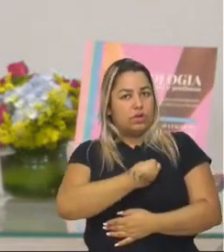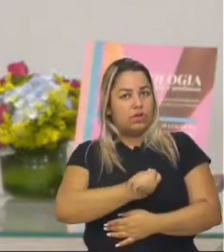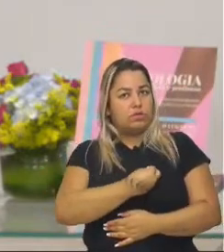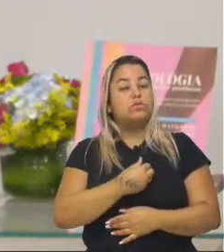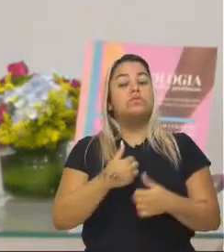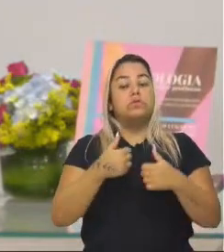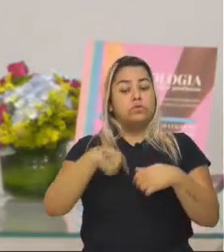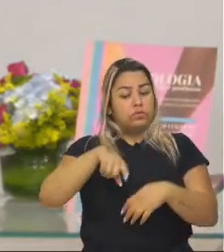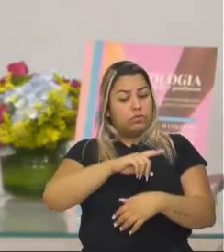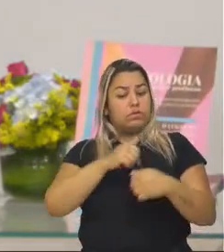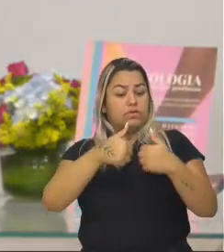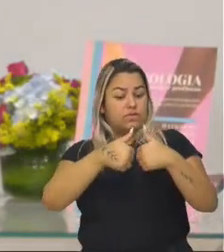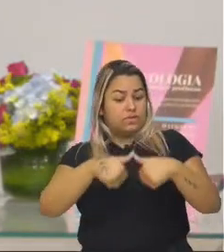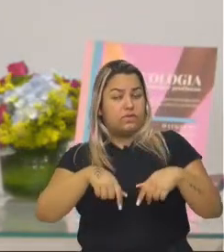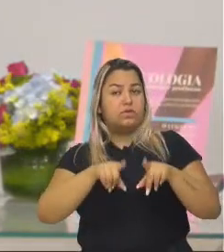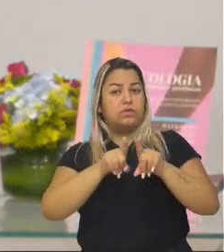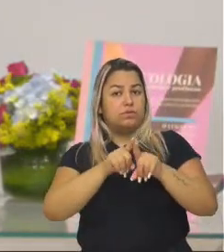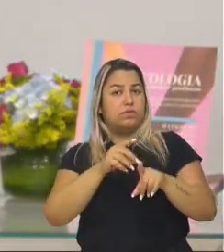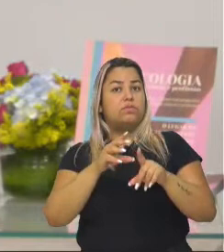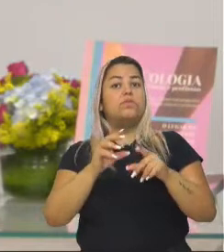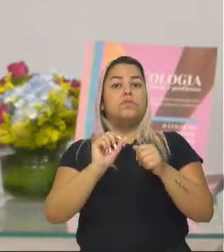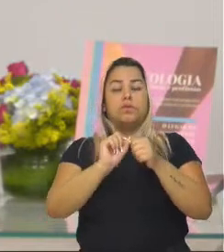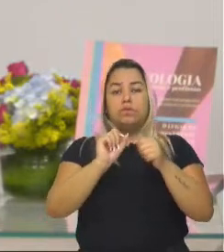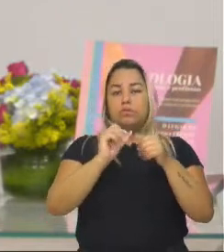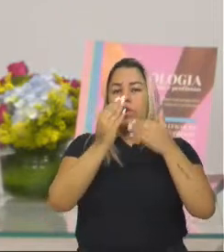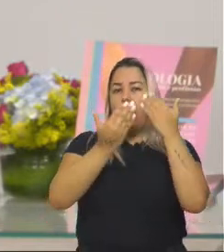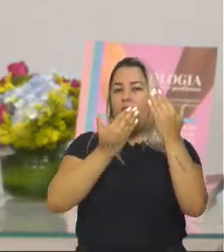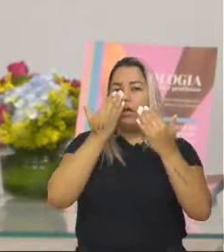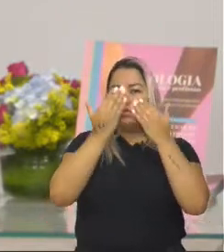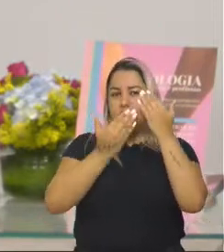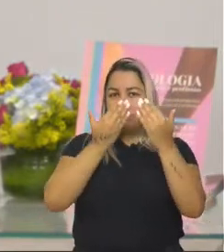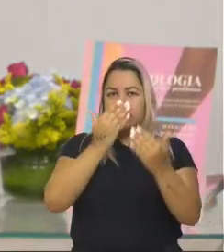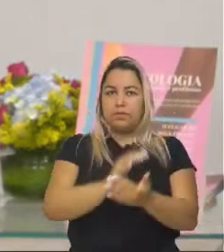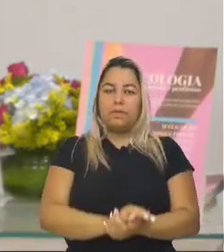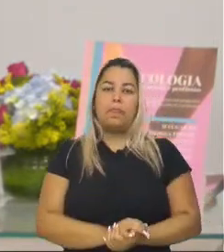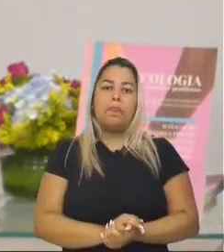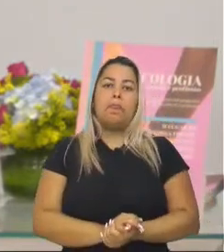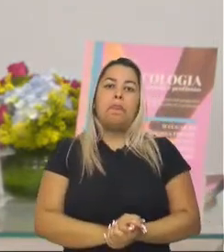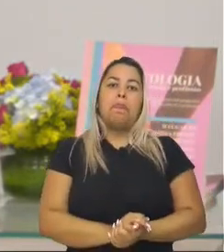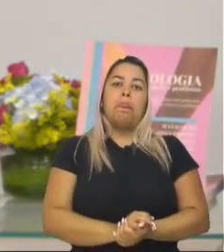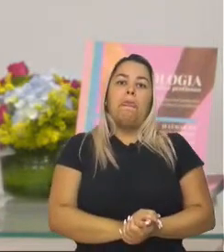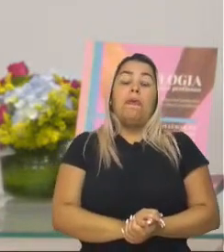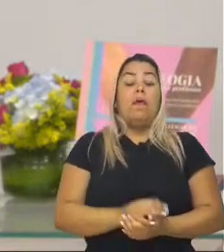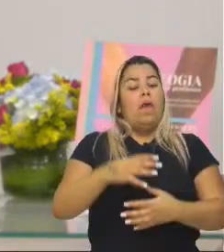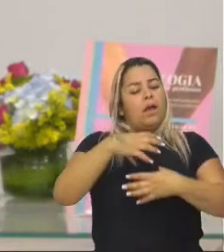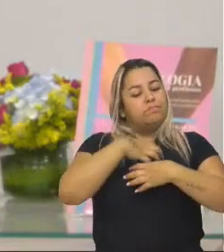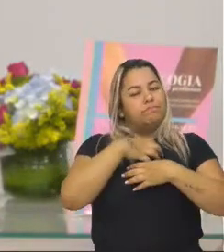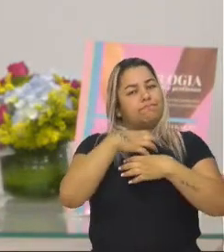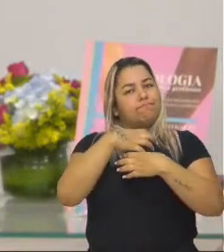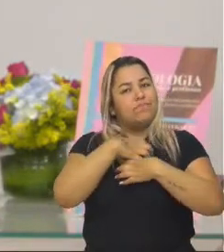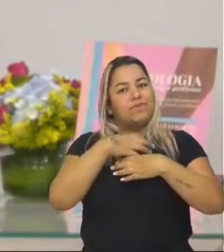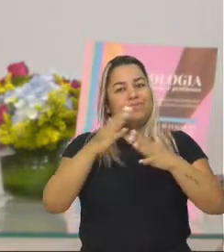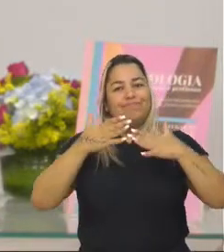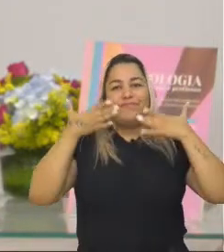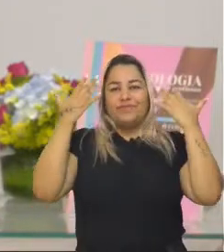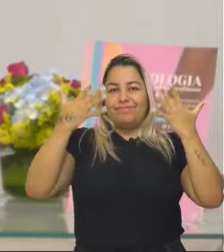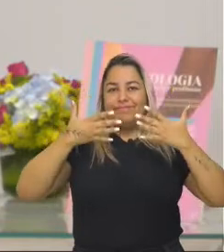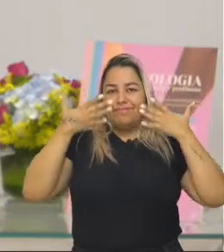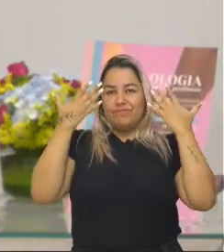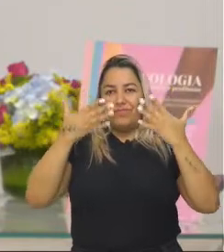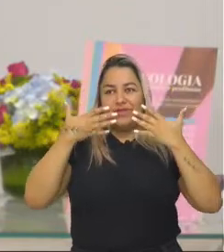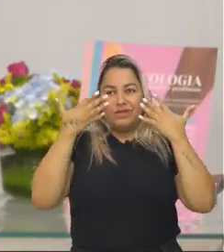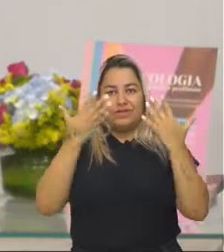nós estamos. A gente faz a psicologia na ponta também. Então, isso me deixa muito, muito alegre, muito